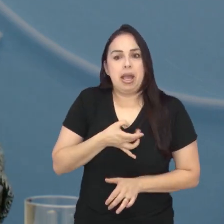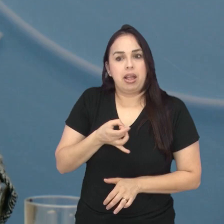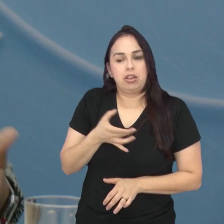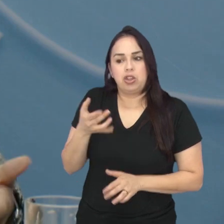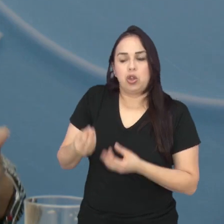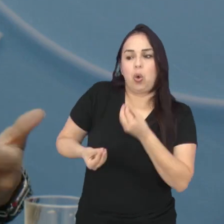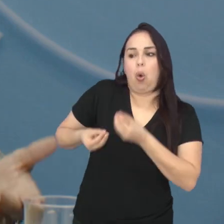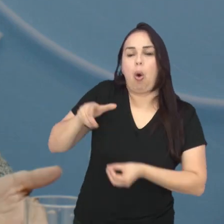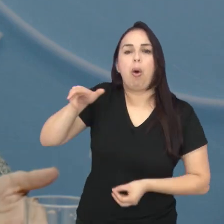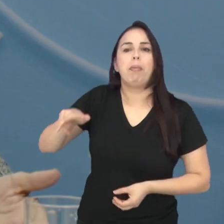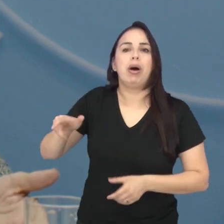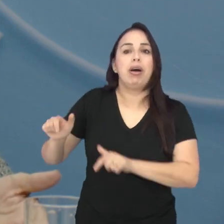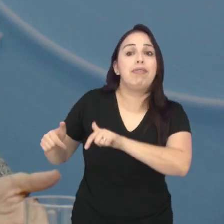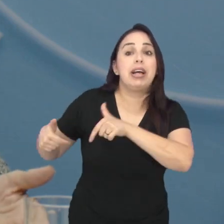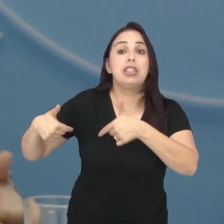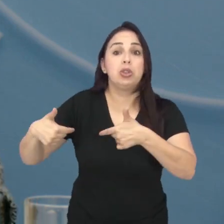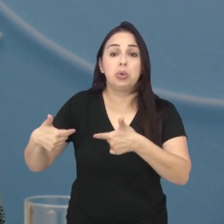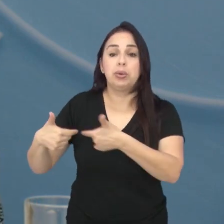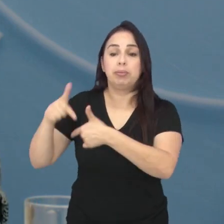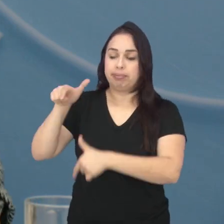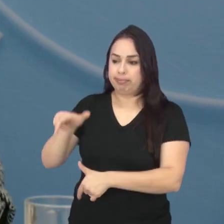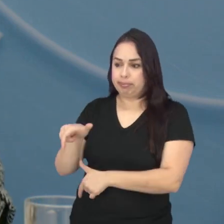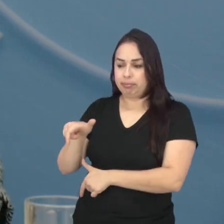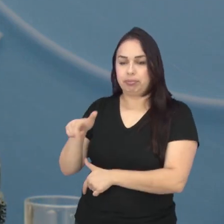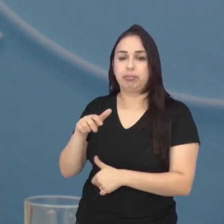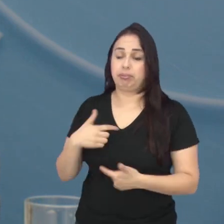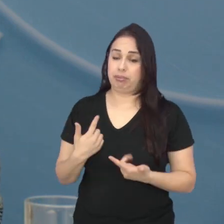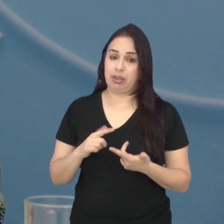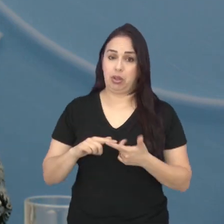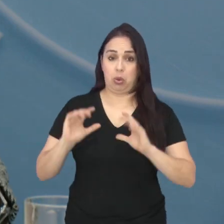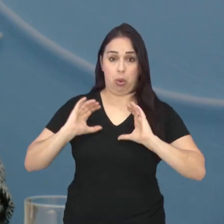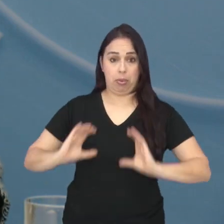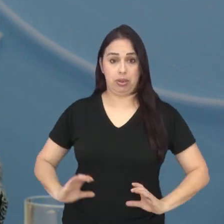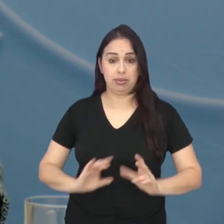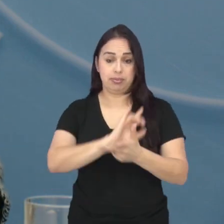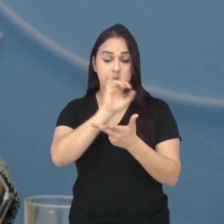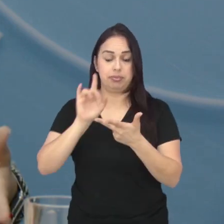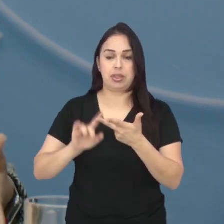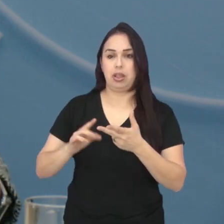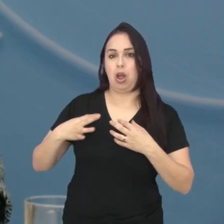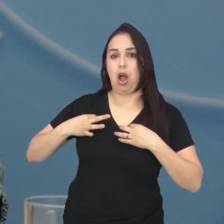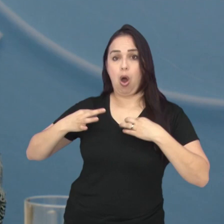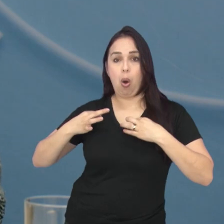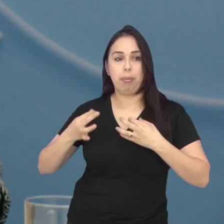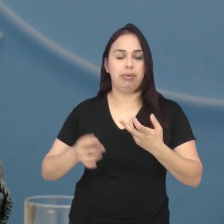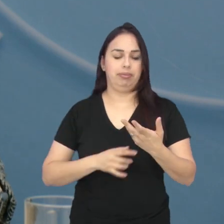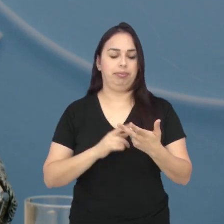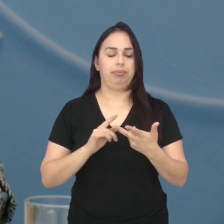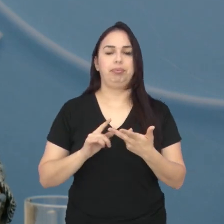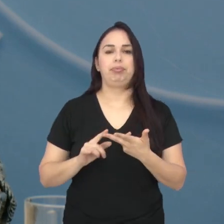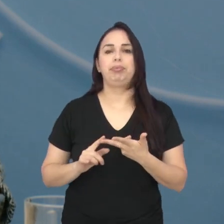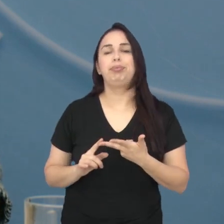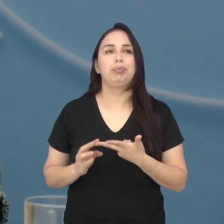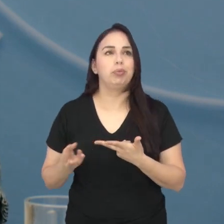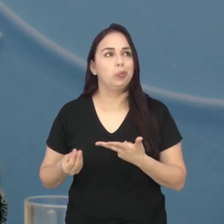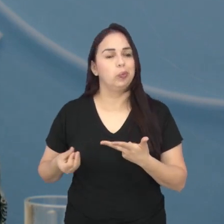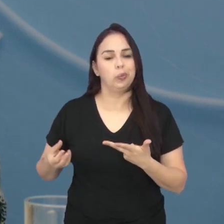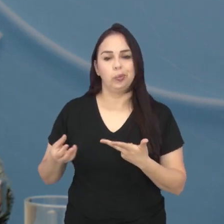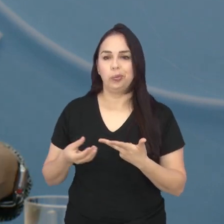de como vai ser a reação da pessoa. Tanto de comportamento, como de vestimenta, como de...